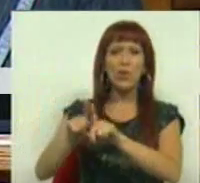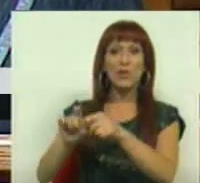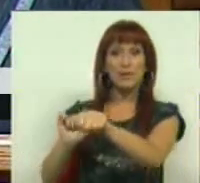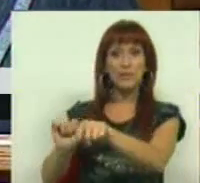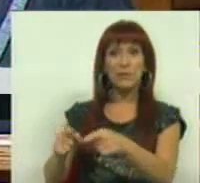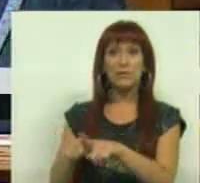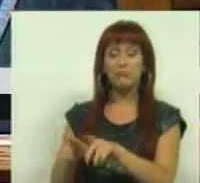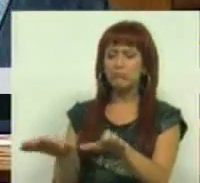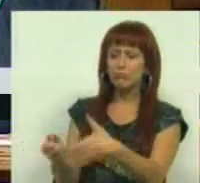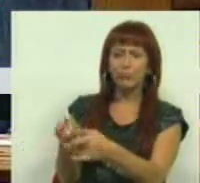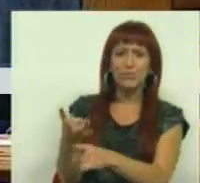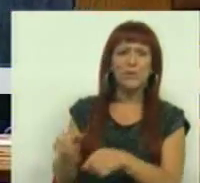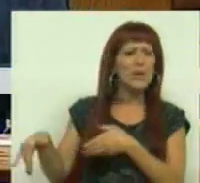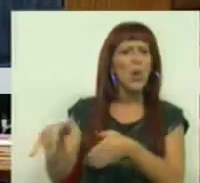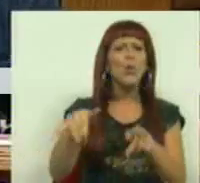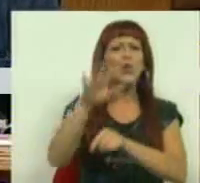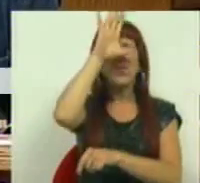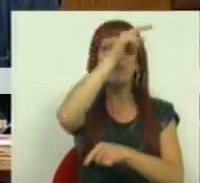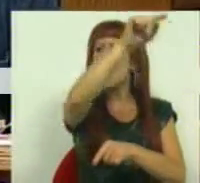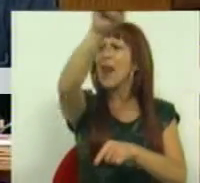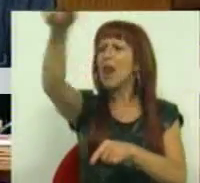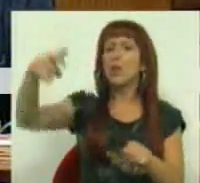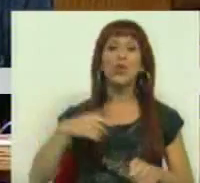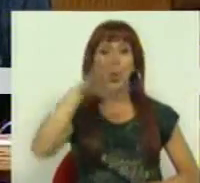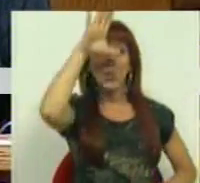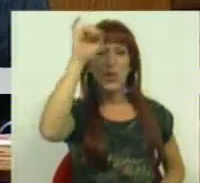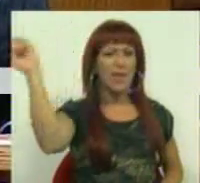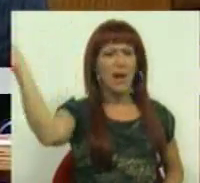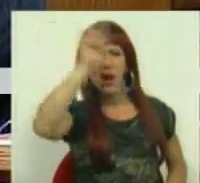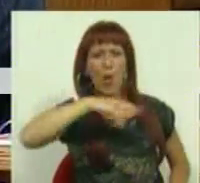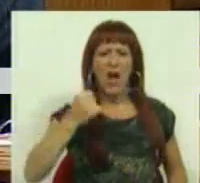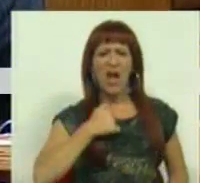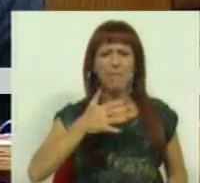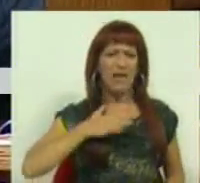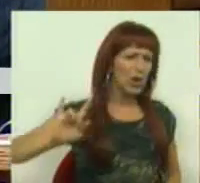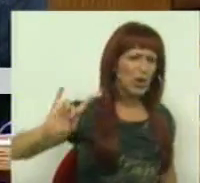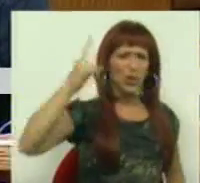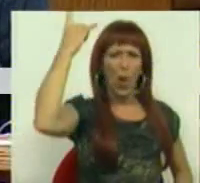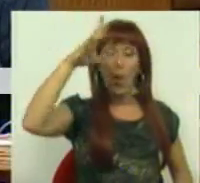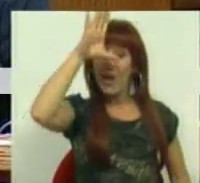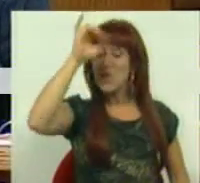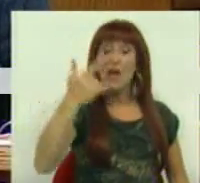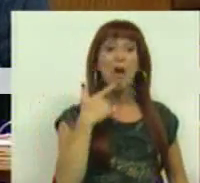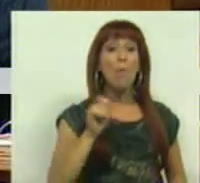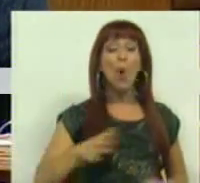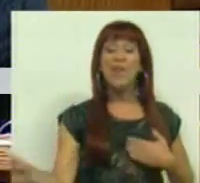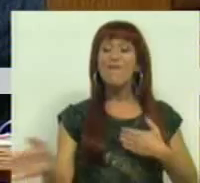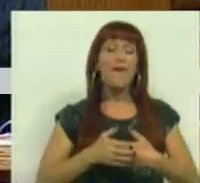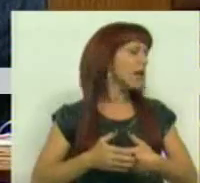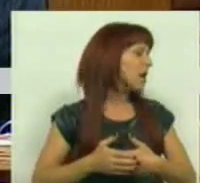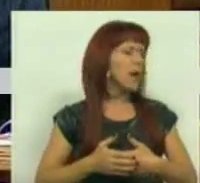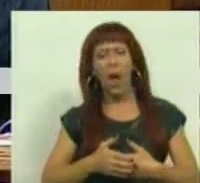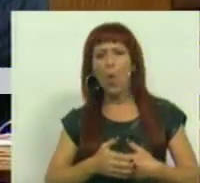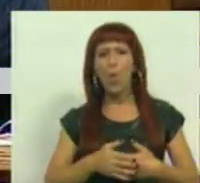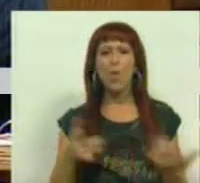pacotilha que enchem os corredores do governo, o Estado não é uma empresa. O Estado não pode fechar as